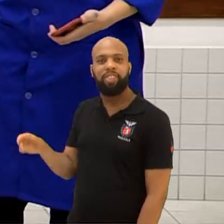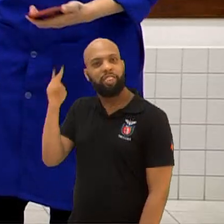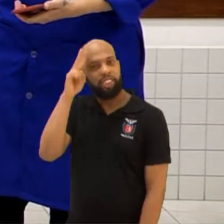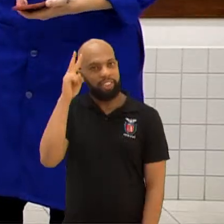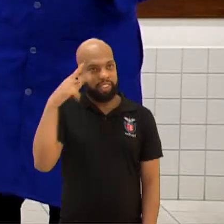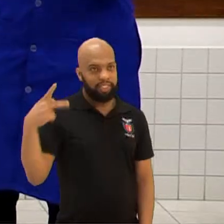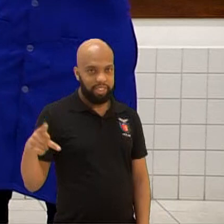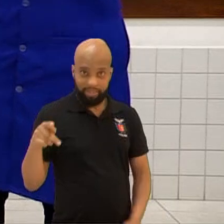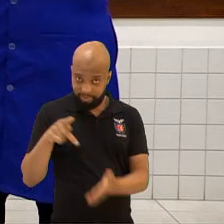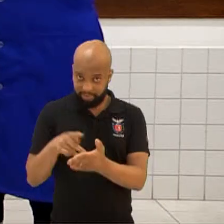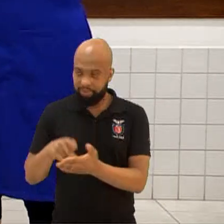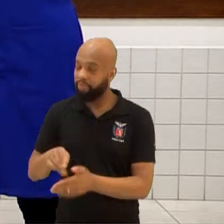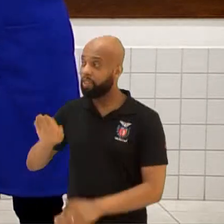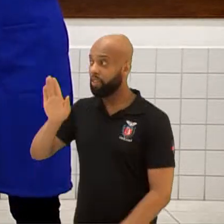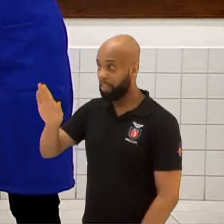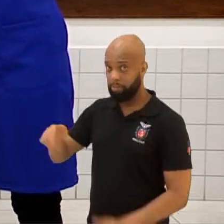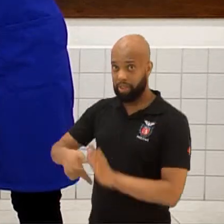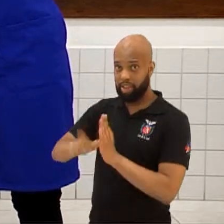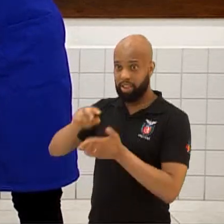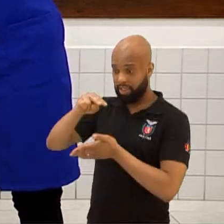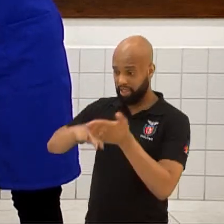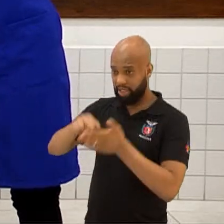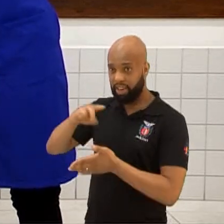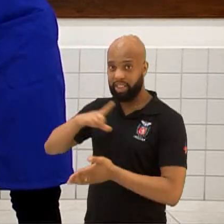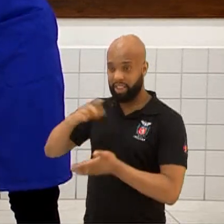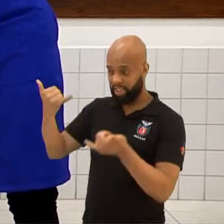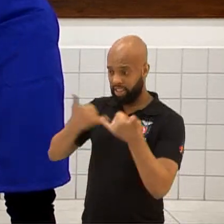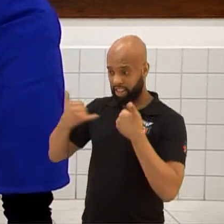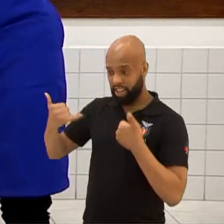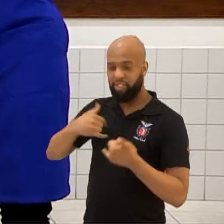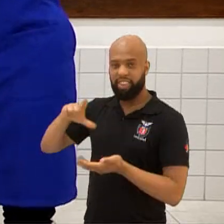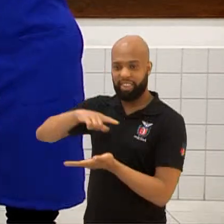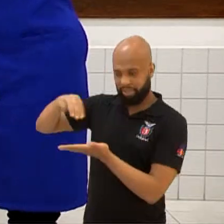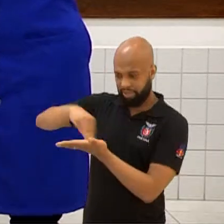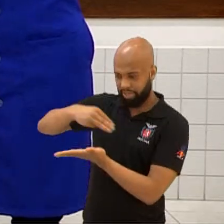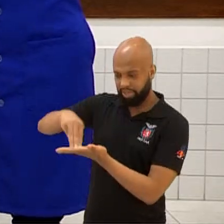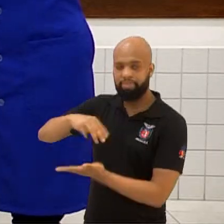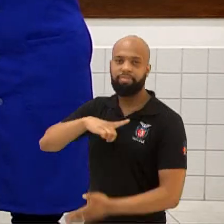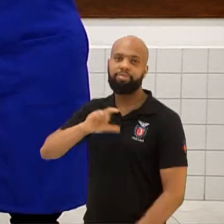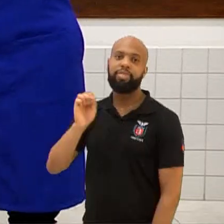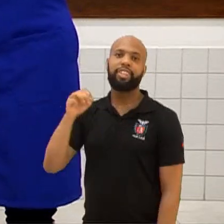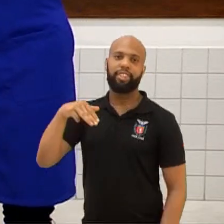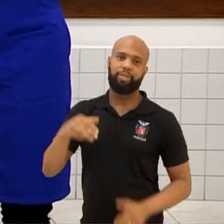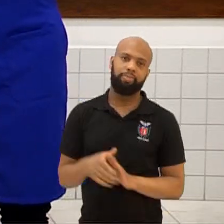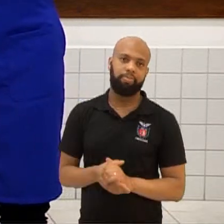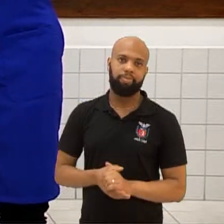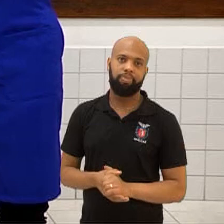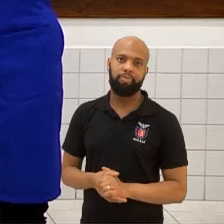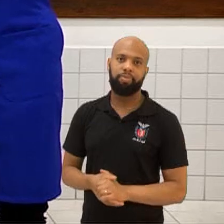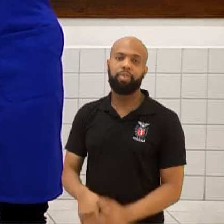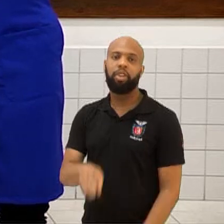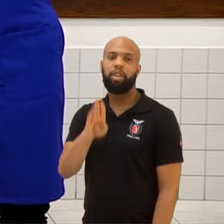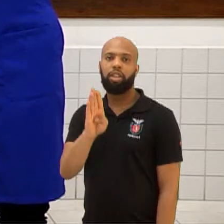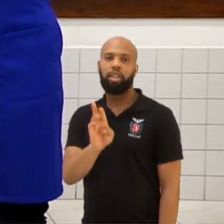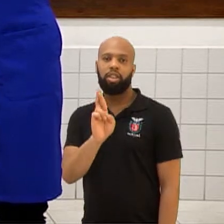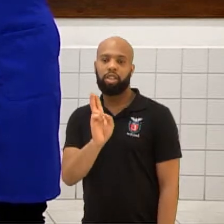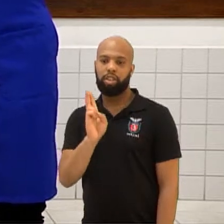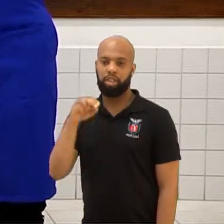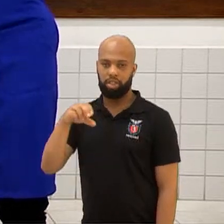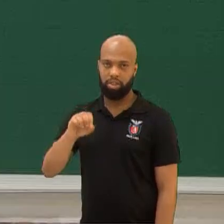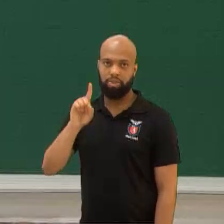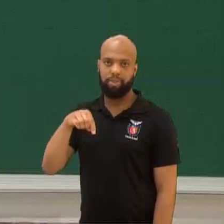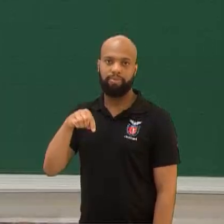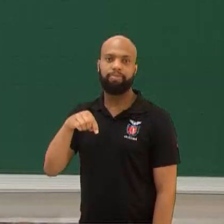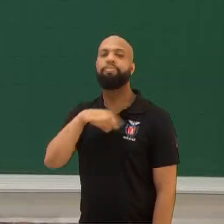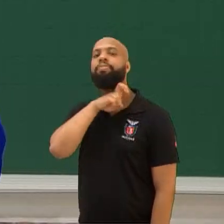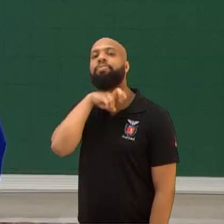dele, né, Suelen? Antes, então, vamos dar uma lida aqui em mais alguns recados, professor? Então, eu tenho aqui o Bruno Dambroski da Silva de Cascavel,